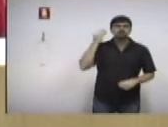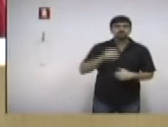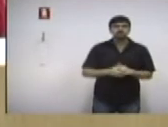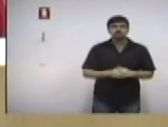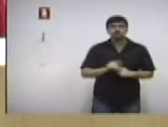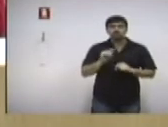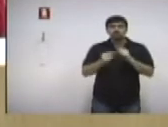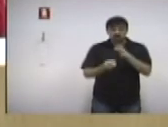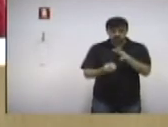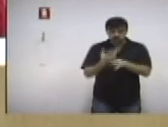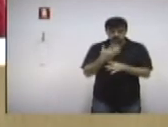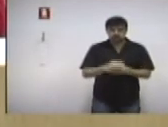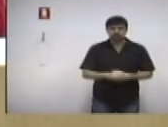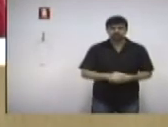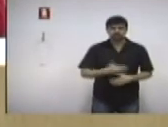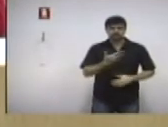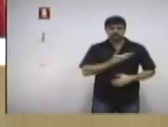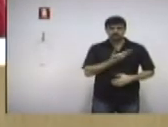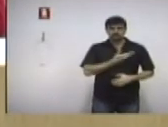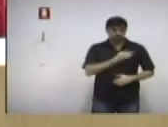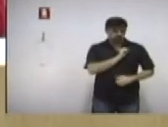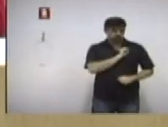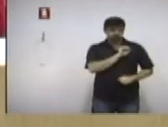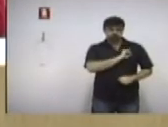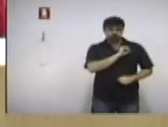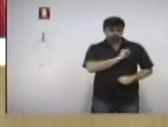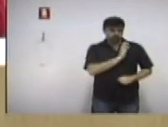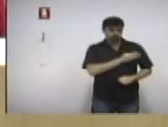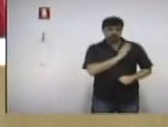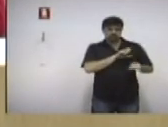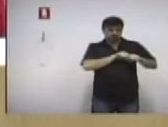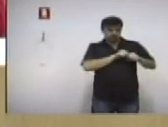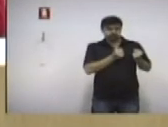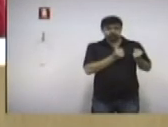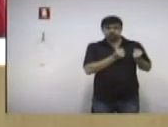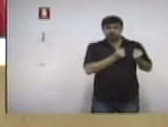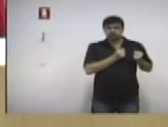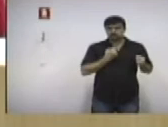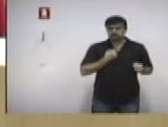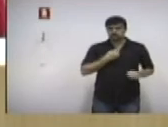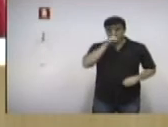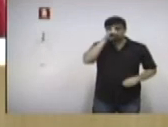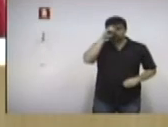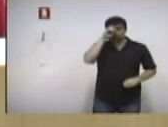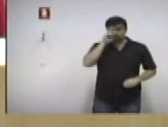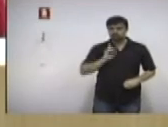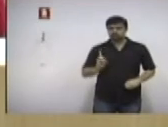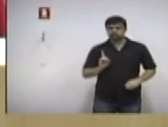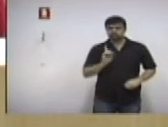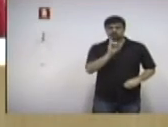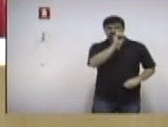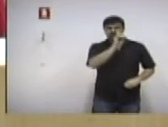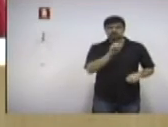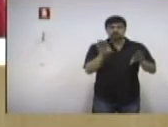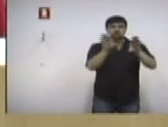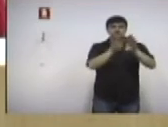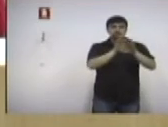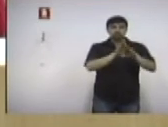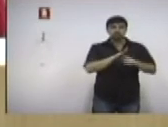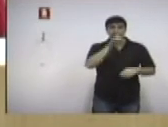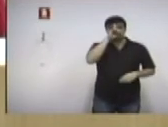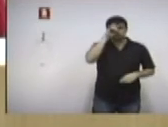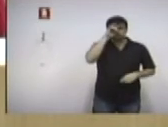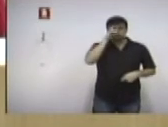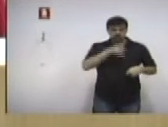uma colega infartou e foi parar no hospital municipal os dois vidros de streptokinase que